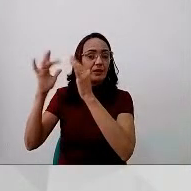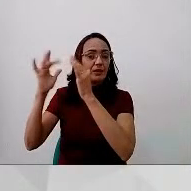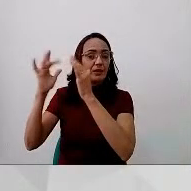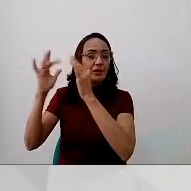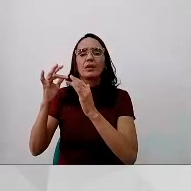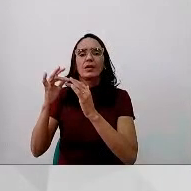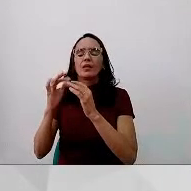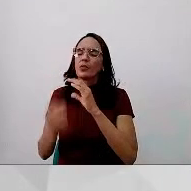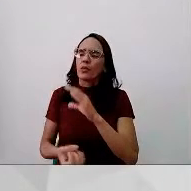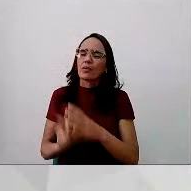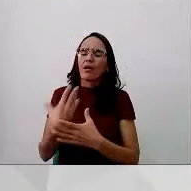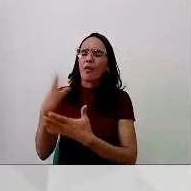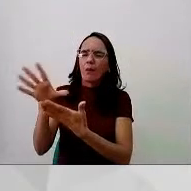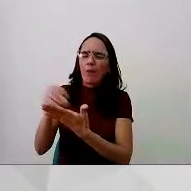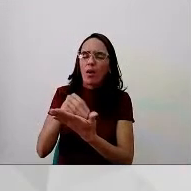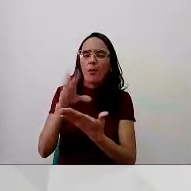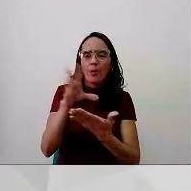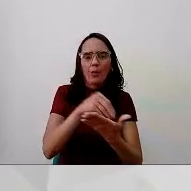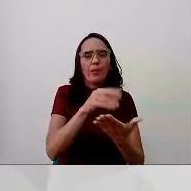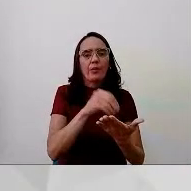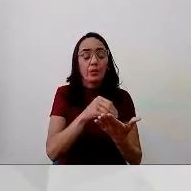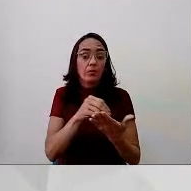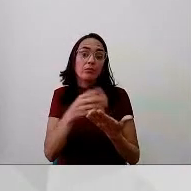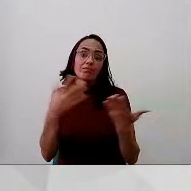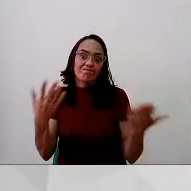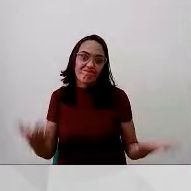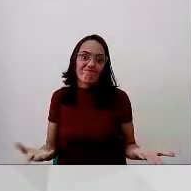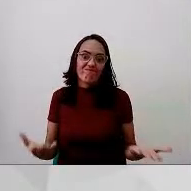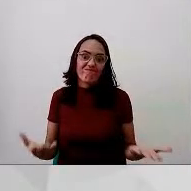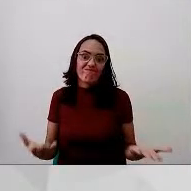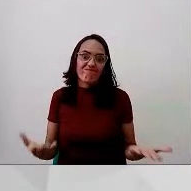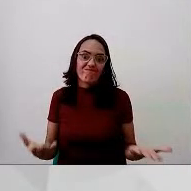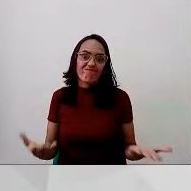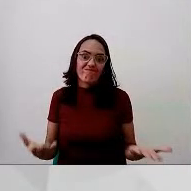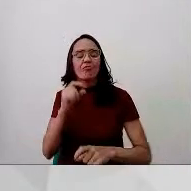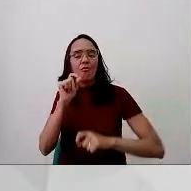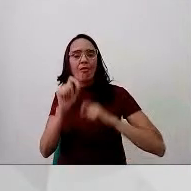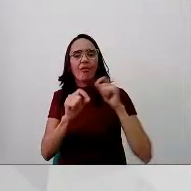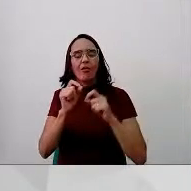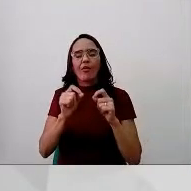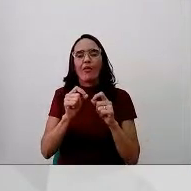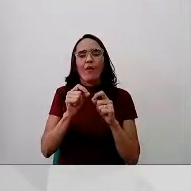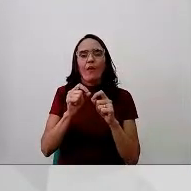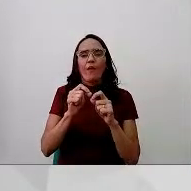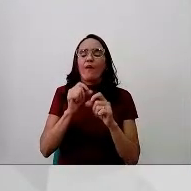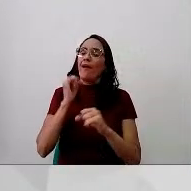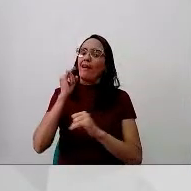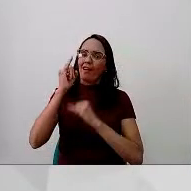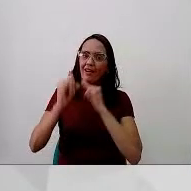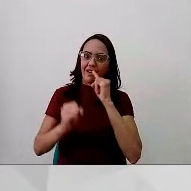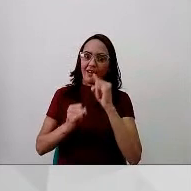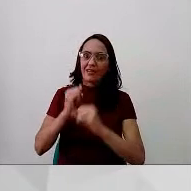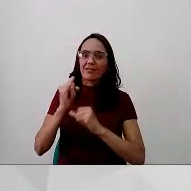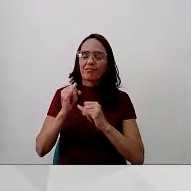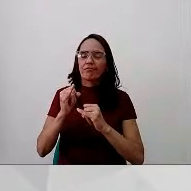aí surgiu a internet, né? E aí começou a ficar disponível bilhões de dados para você trabalhar, e quando se foi